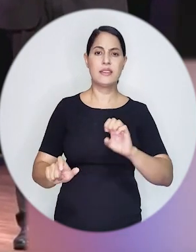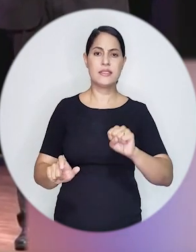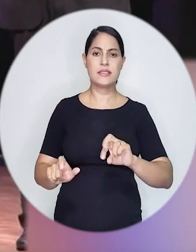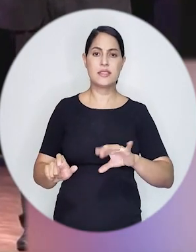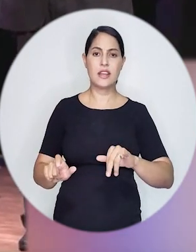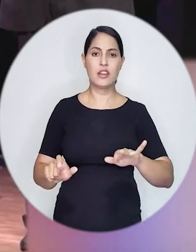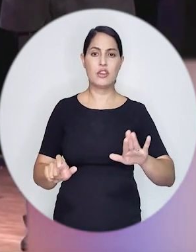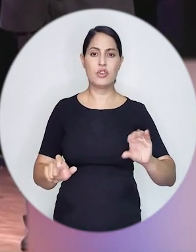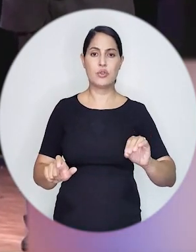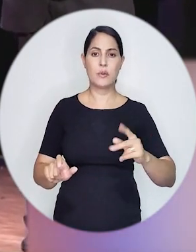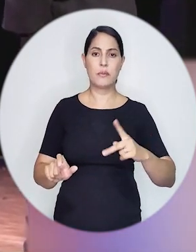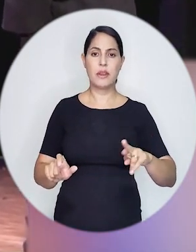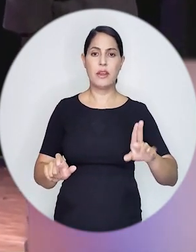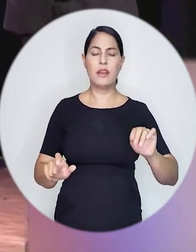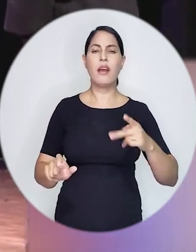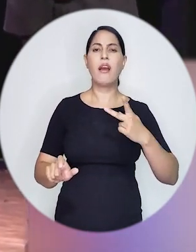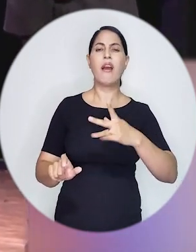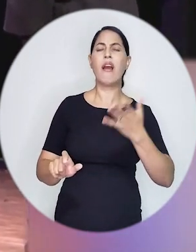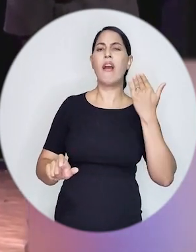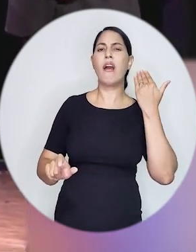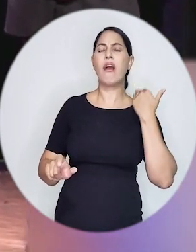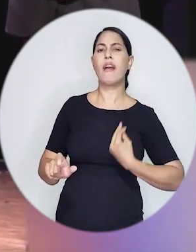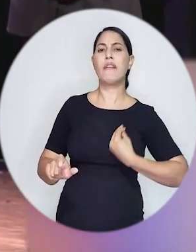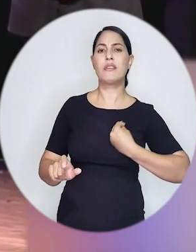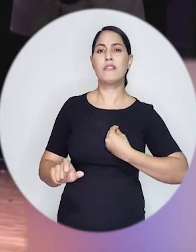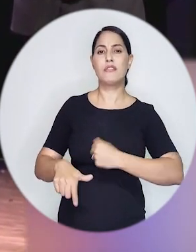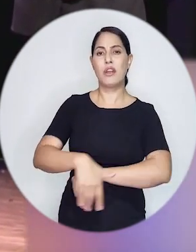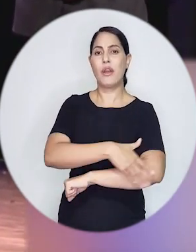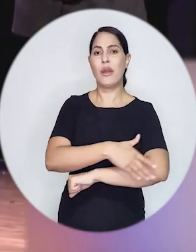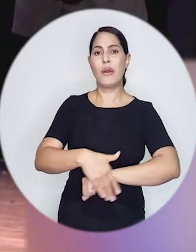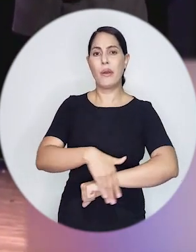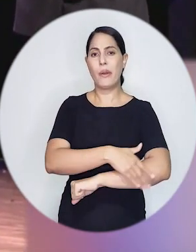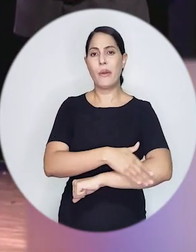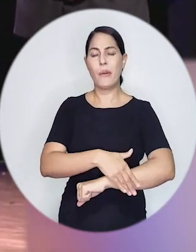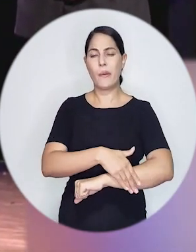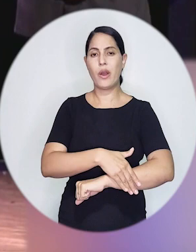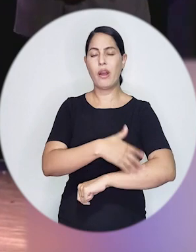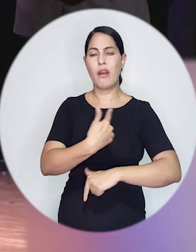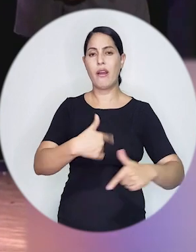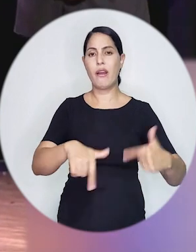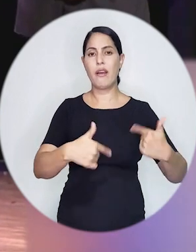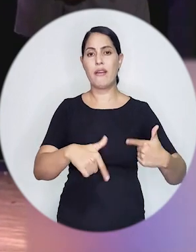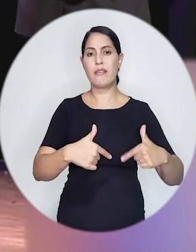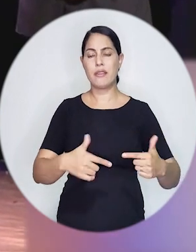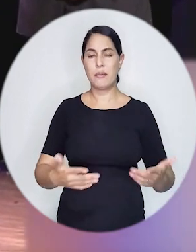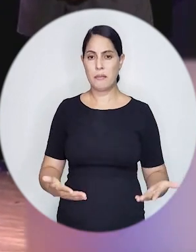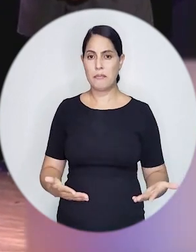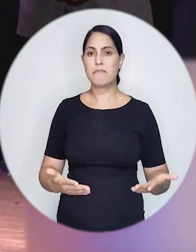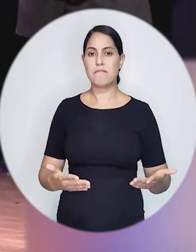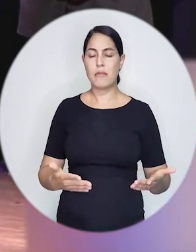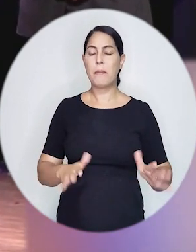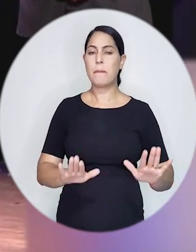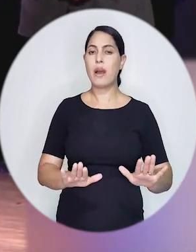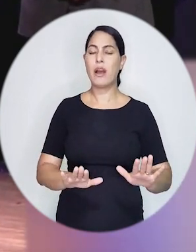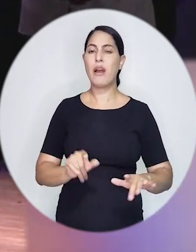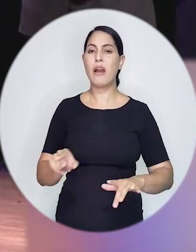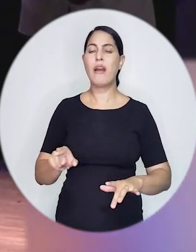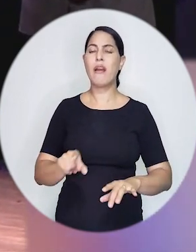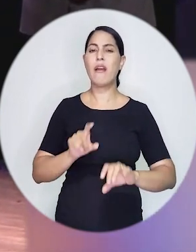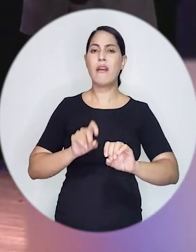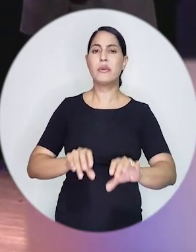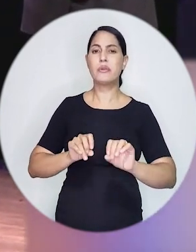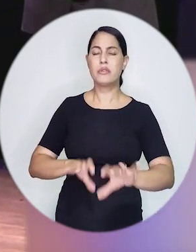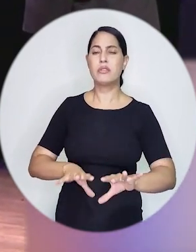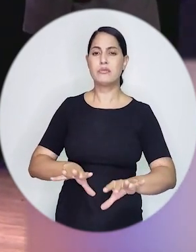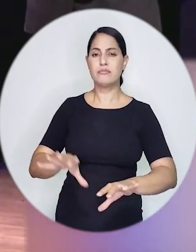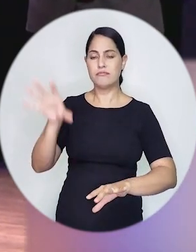mil para Sérgio Pereira, ex-morador de rua, que trabalhava como entregador de comida por aplicativo. Ele é uma